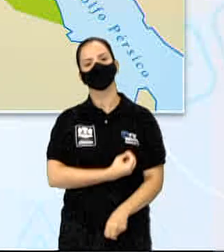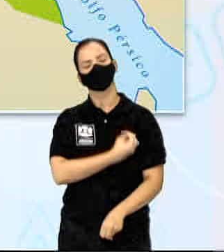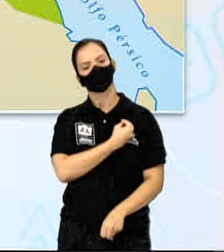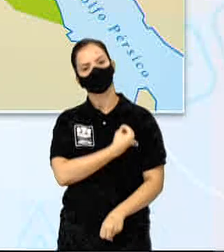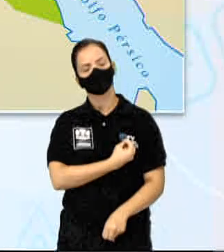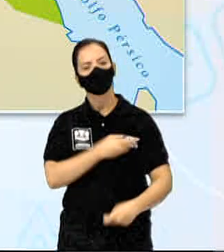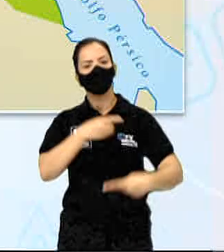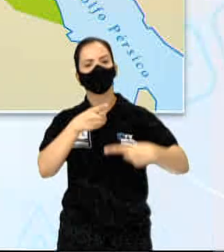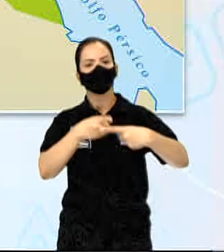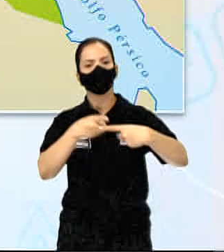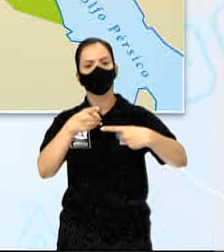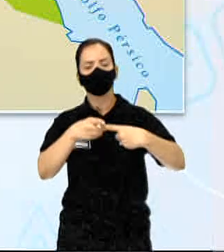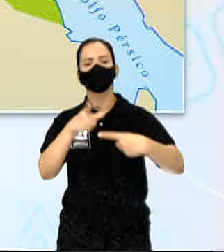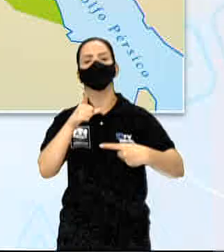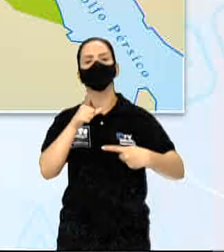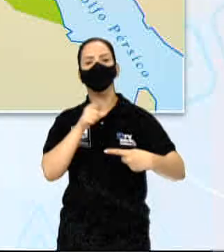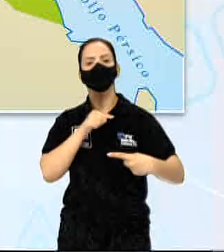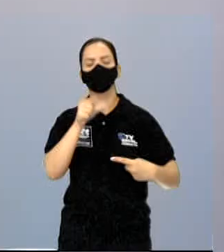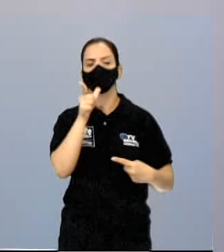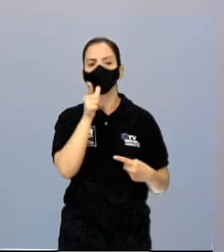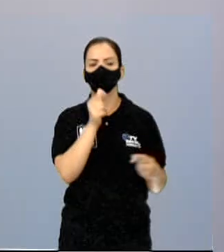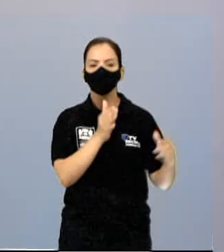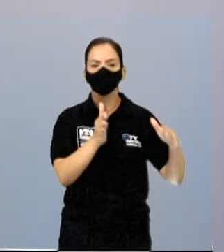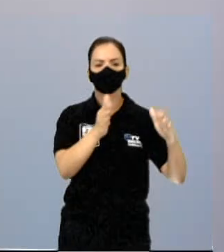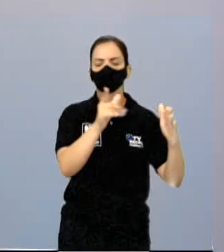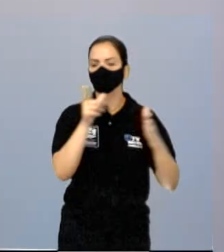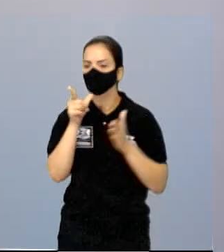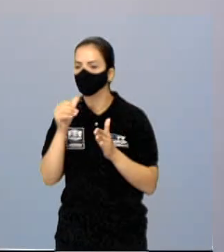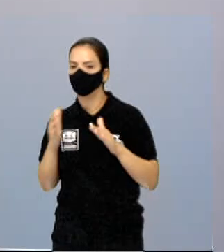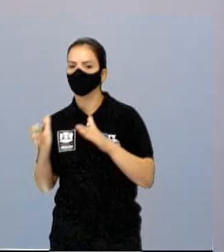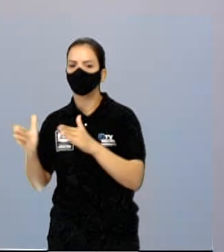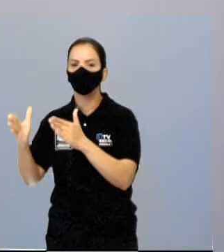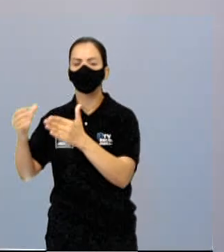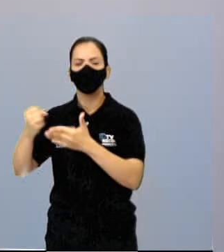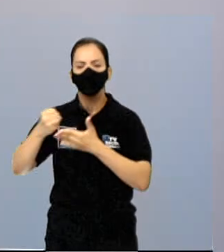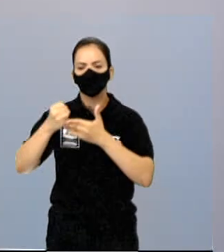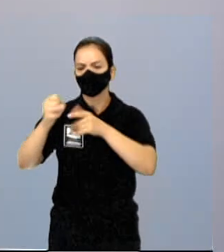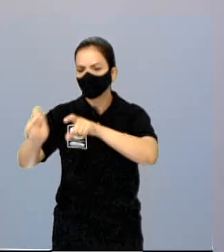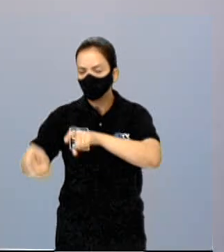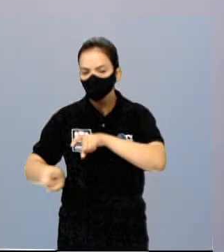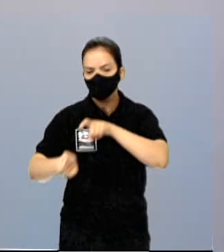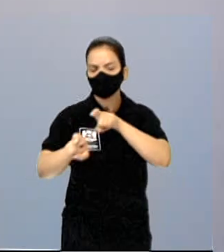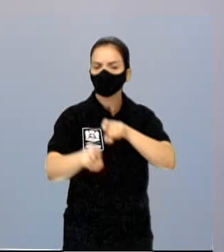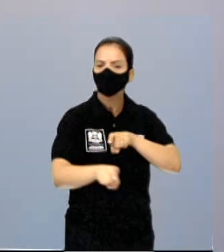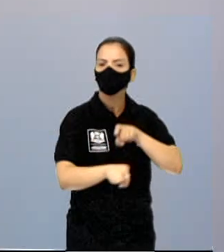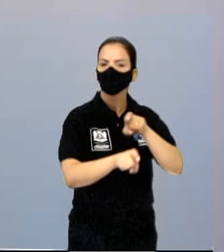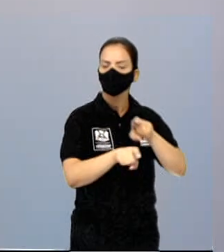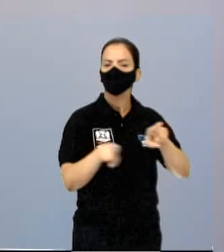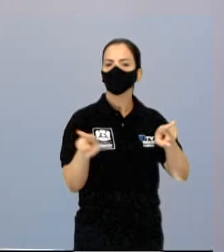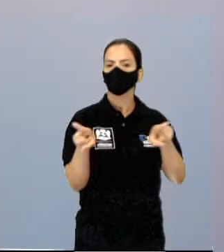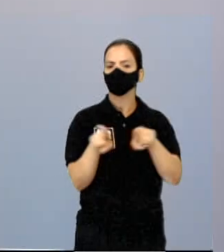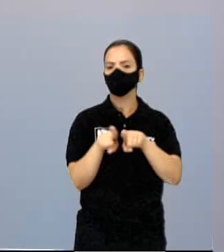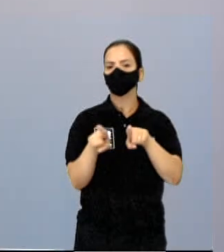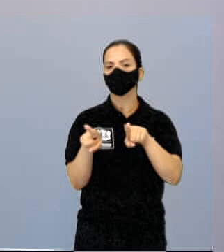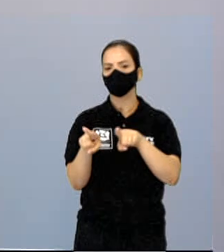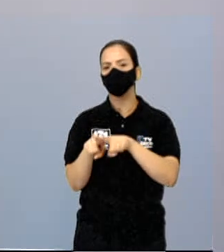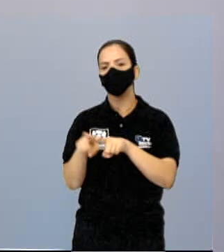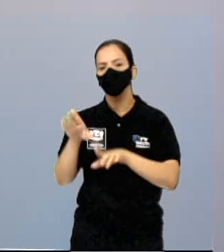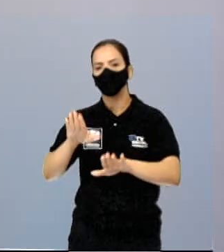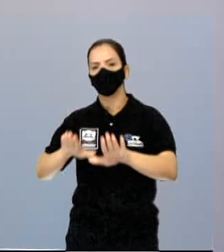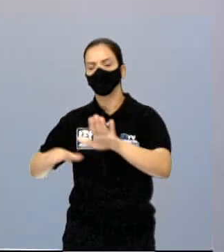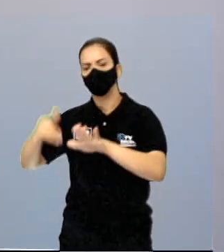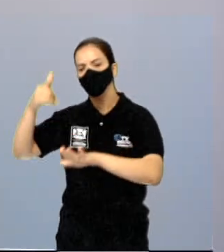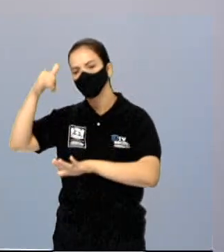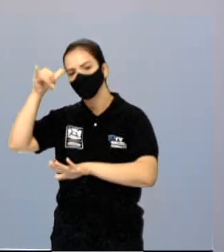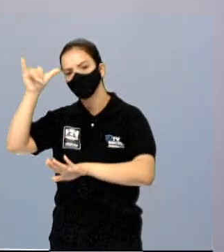sobreviver por causa da presença desses rios, que ajudava muito na questão da agricultura, como também aí na questão do pastoril, do cuidado